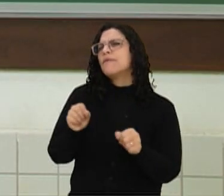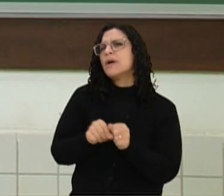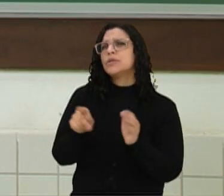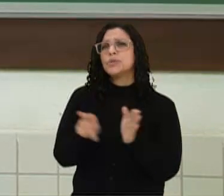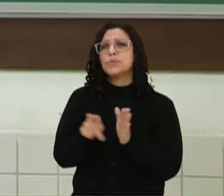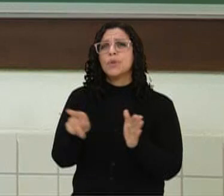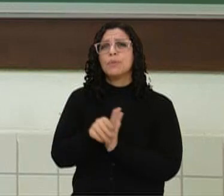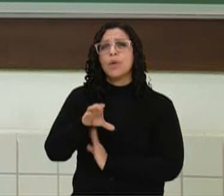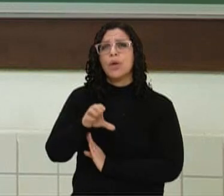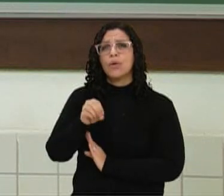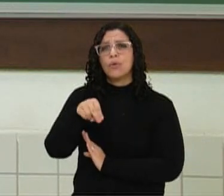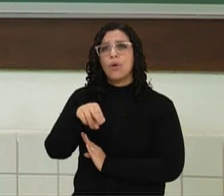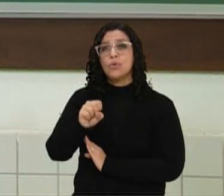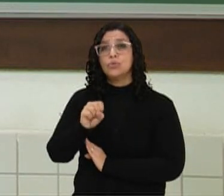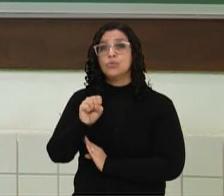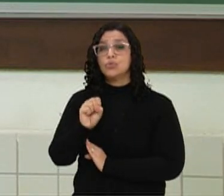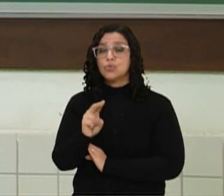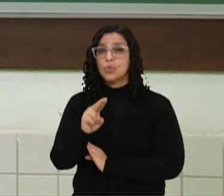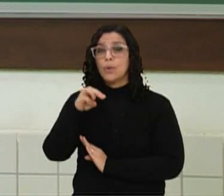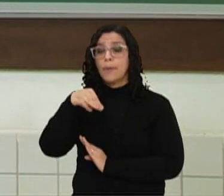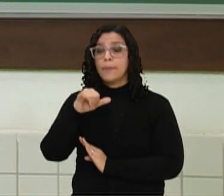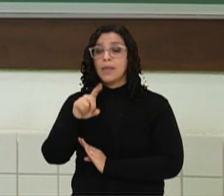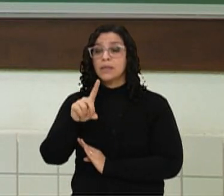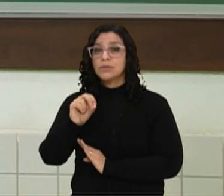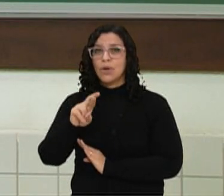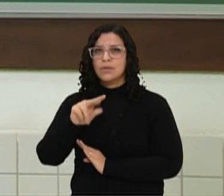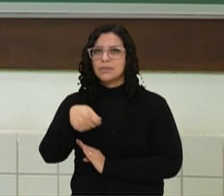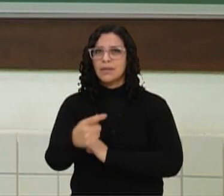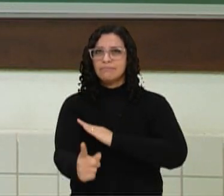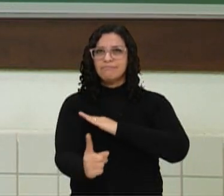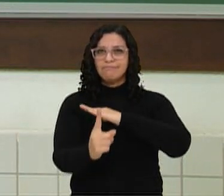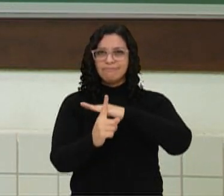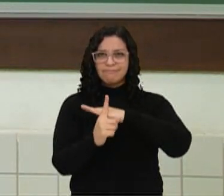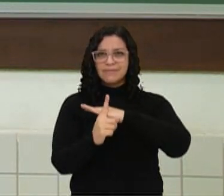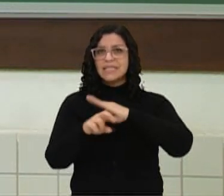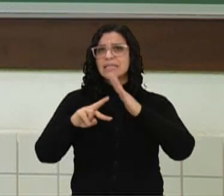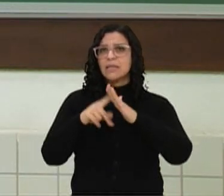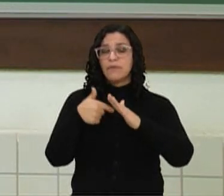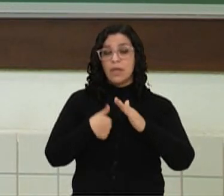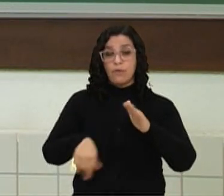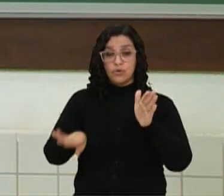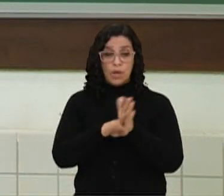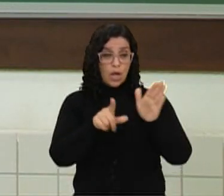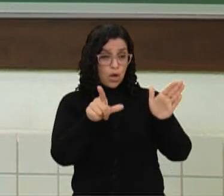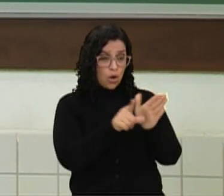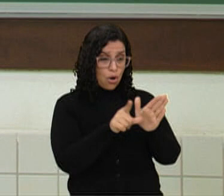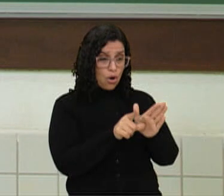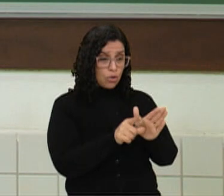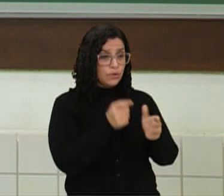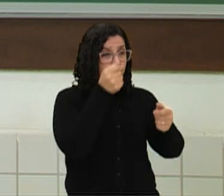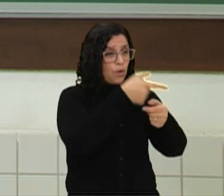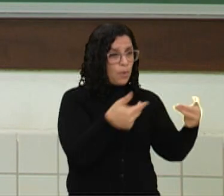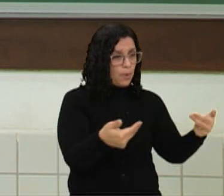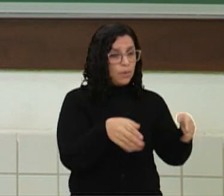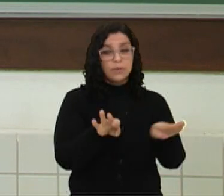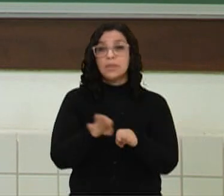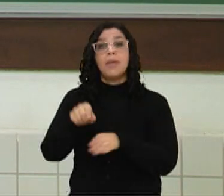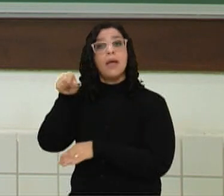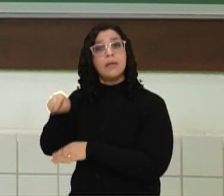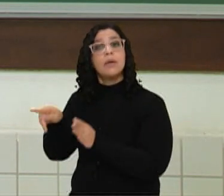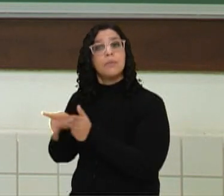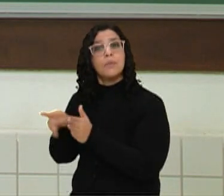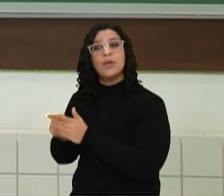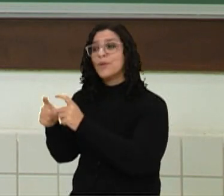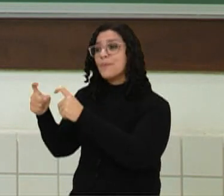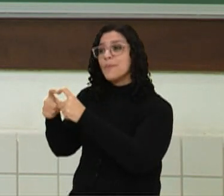função de consumidor? Quando eu compro alguma coisa, que pode ser no comércio ou que pode ser um serviço. Quando